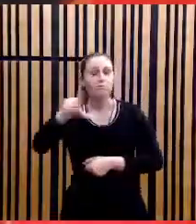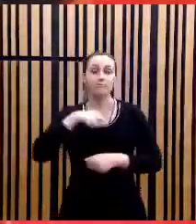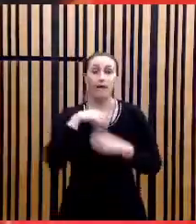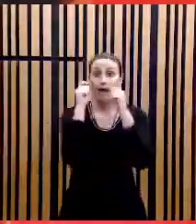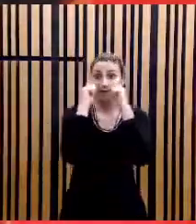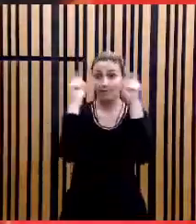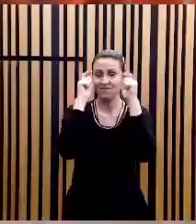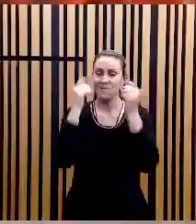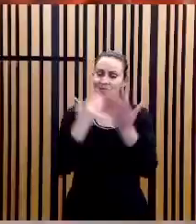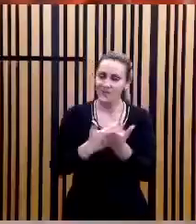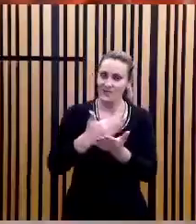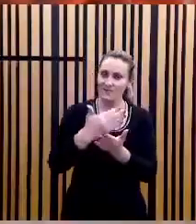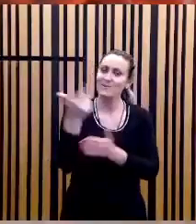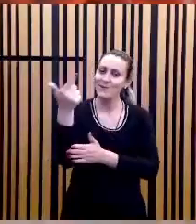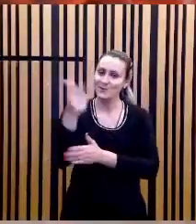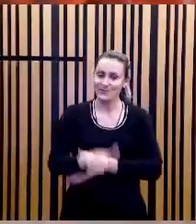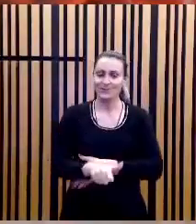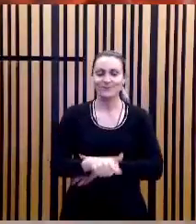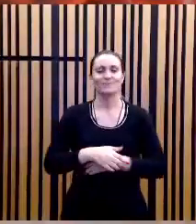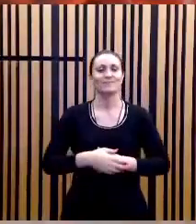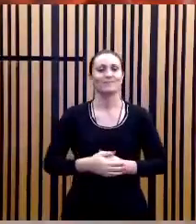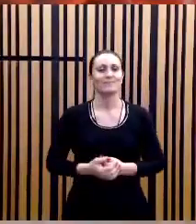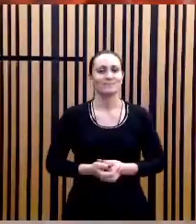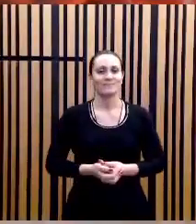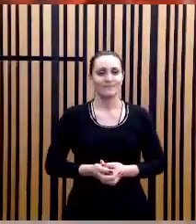próxima atividade já vai começar.